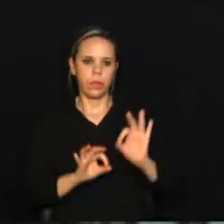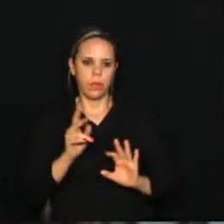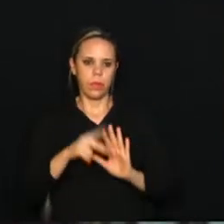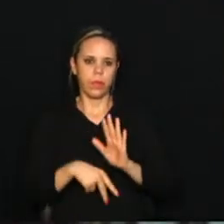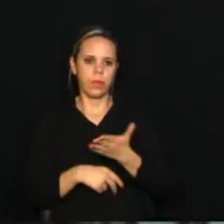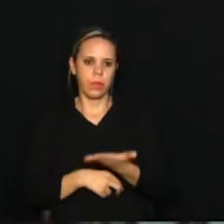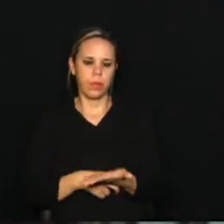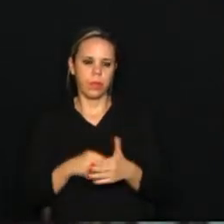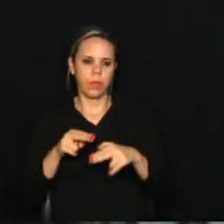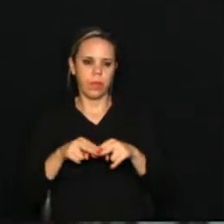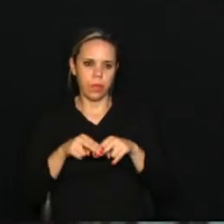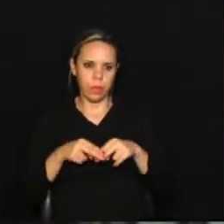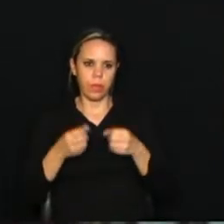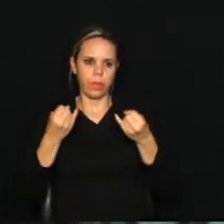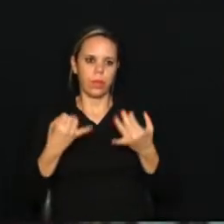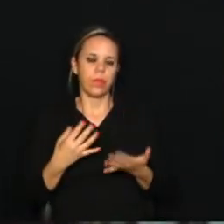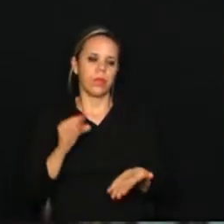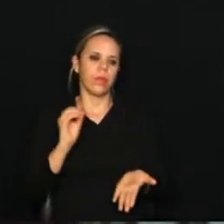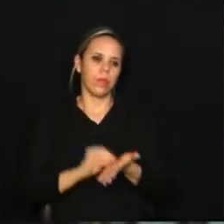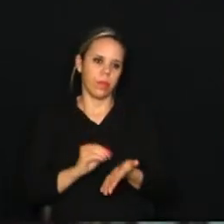em função desse déficit,